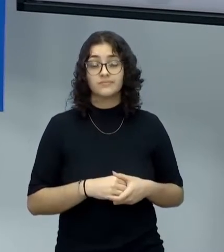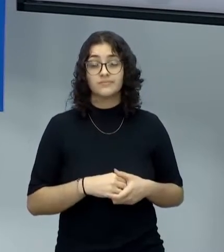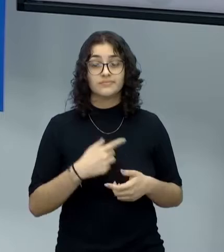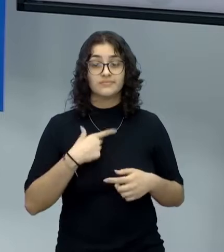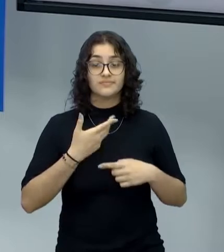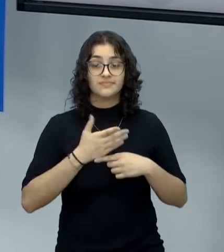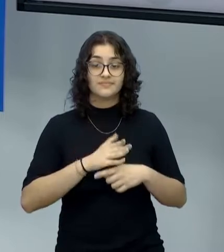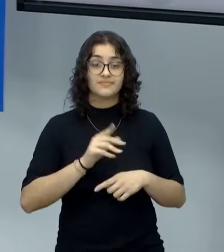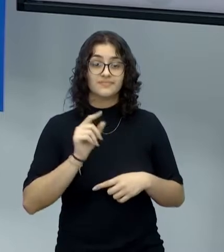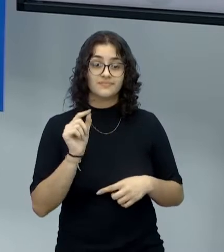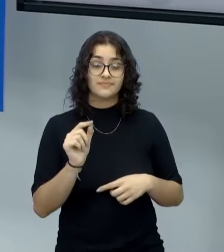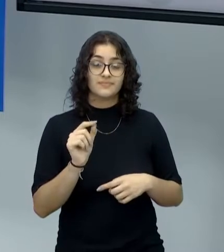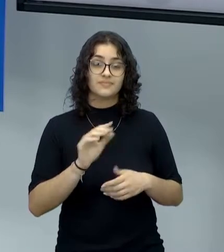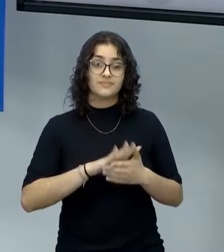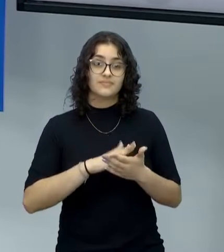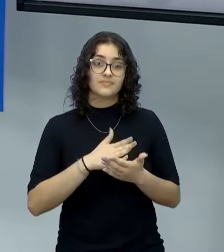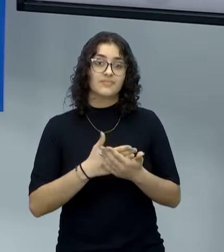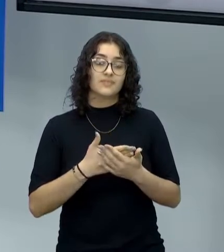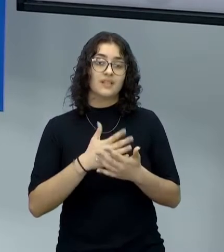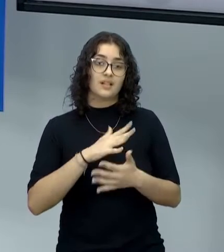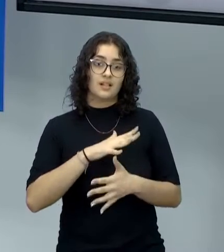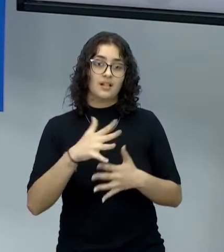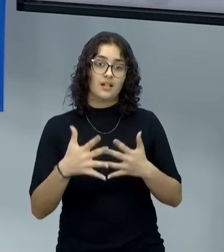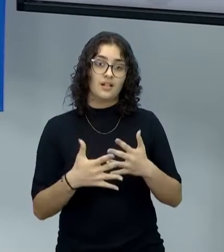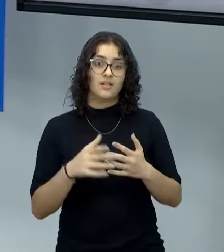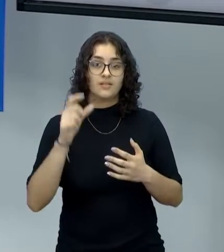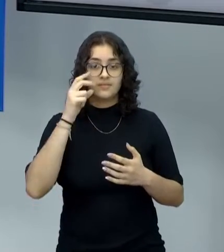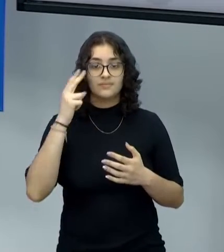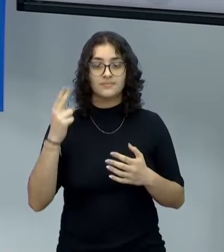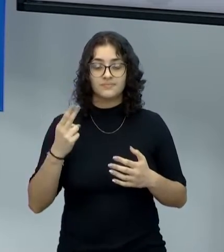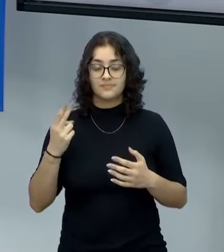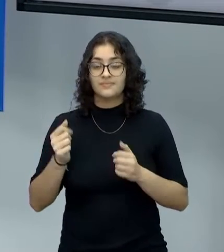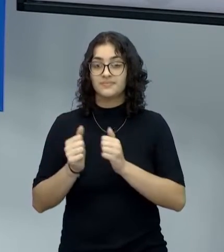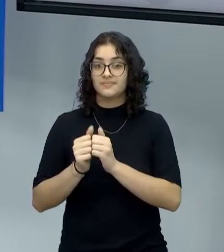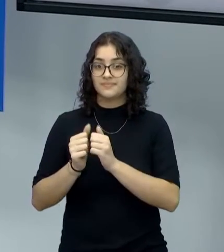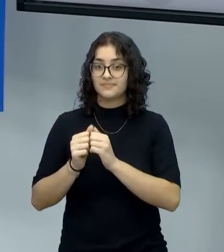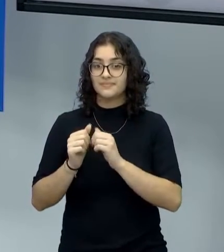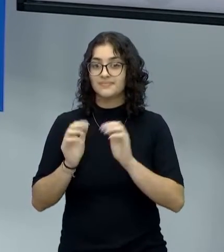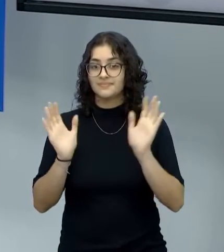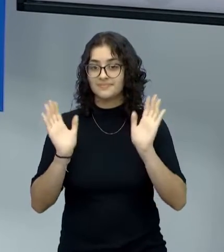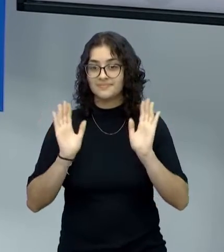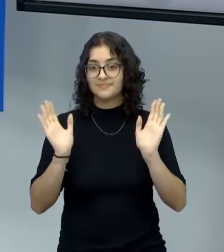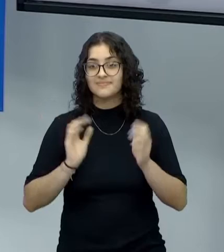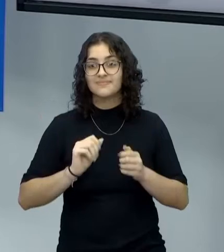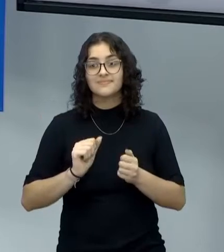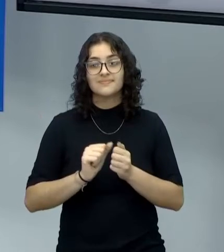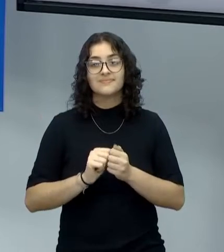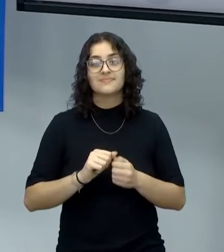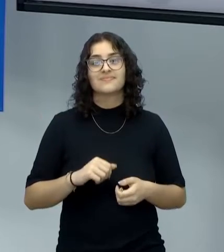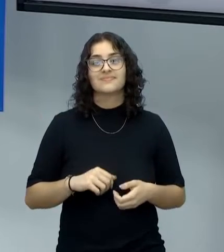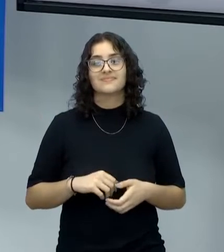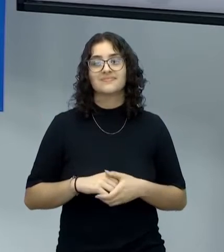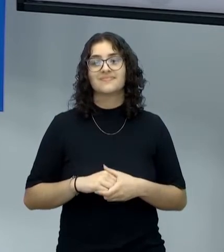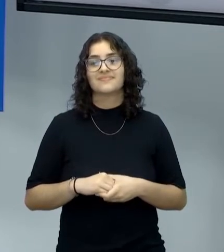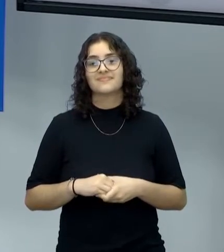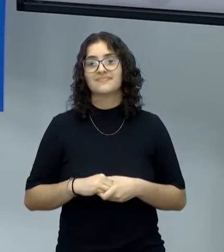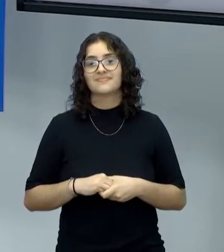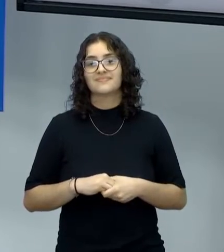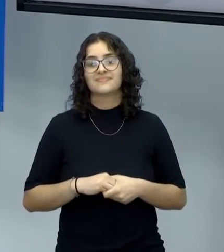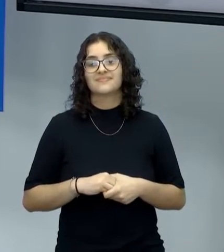a ajuda aí dos intérpretes de Libras e hoje a Natália que está me ajudando aí a me comunicar com vocês. Obrigada,